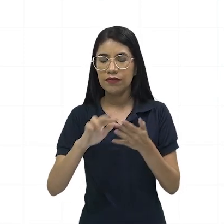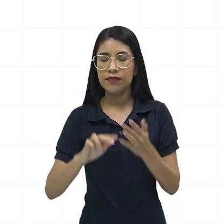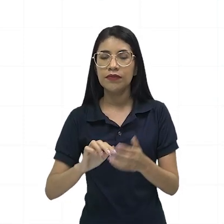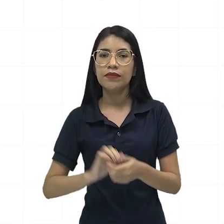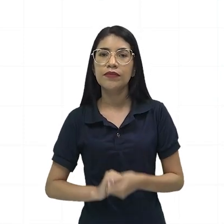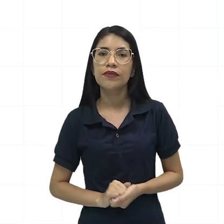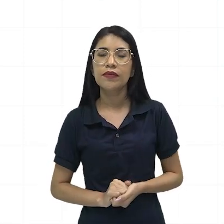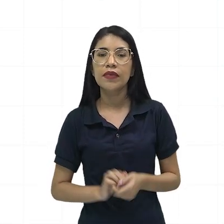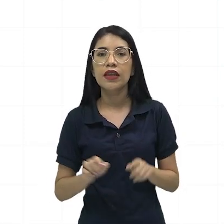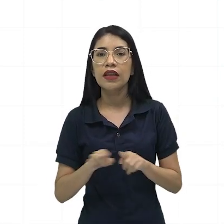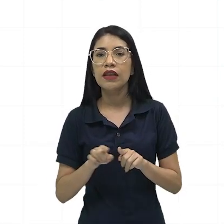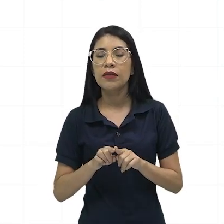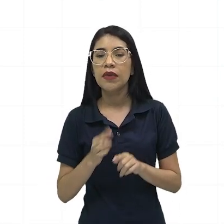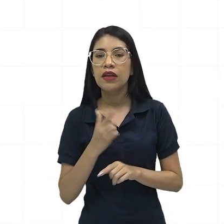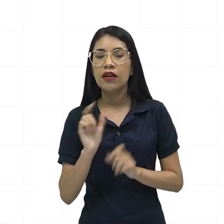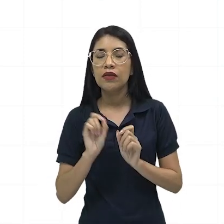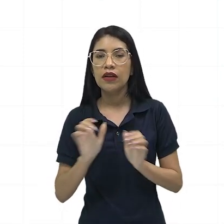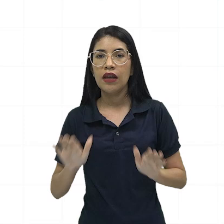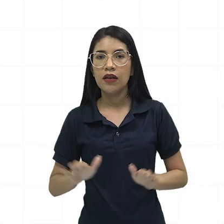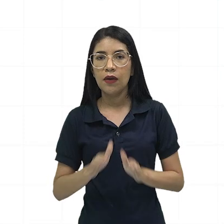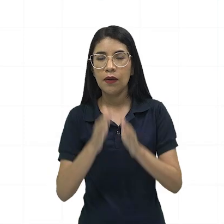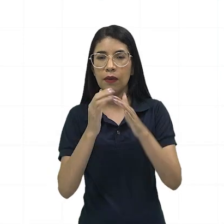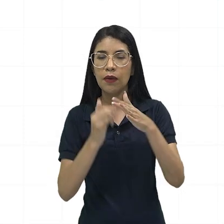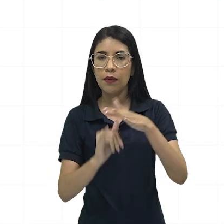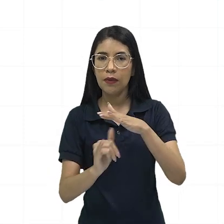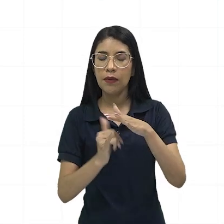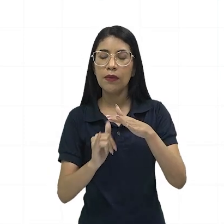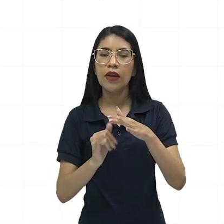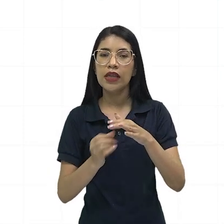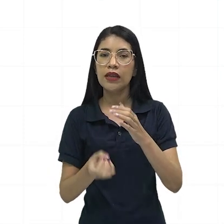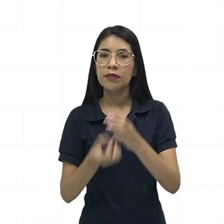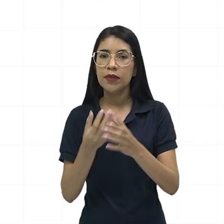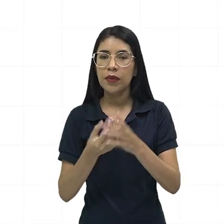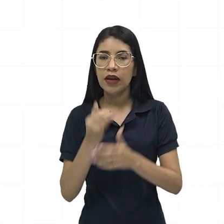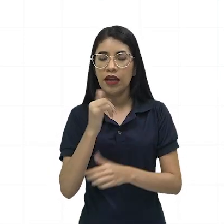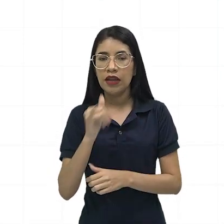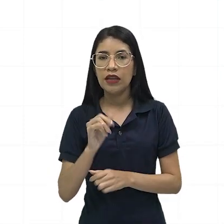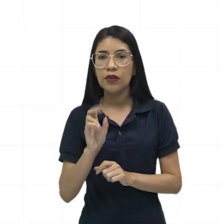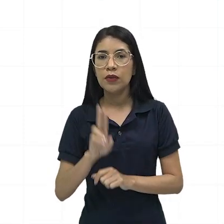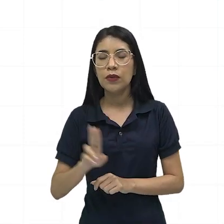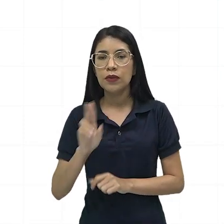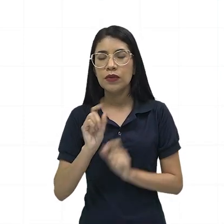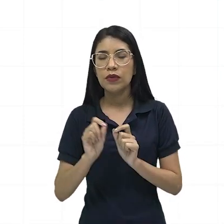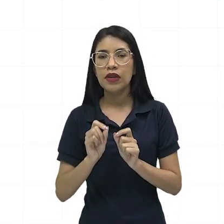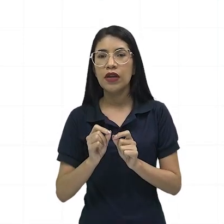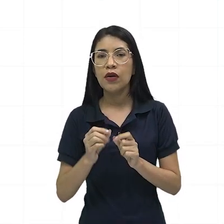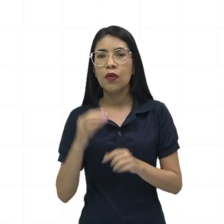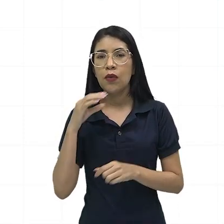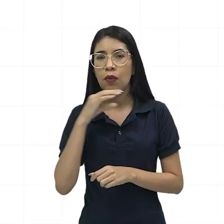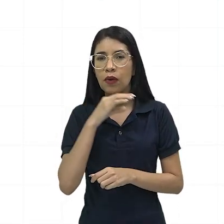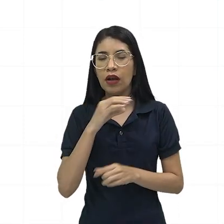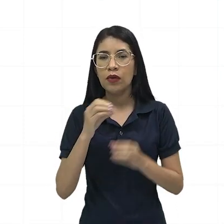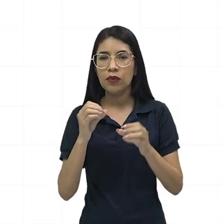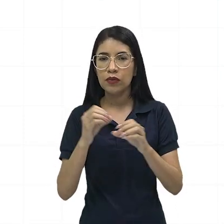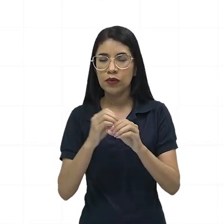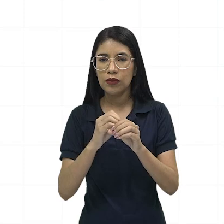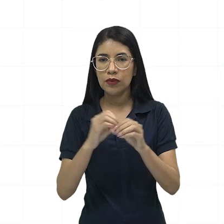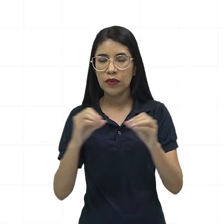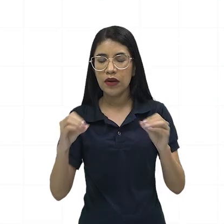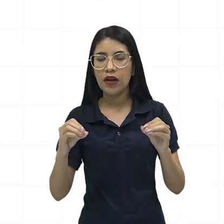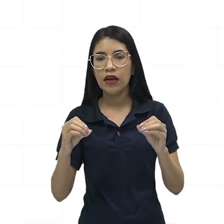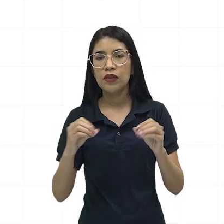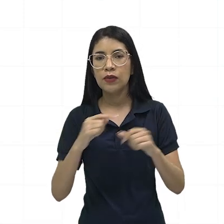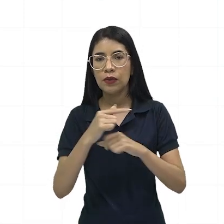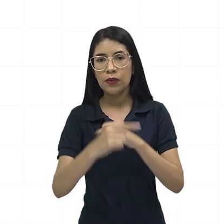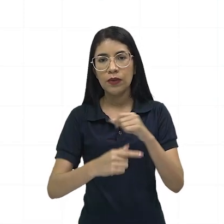E temos também as usinas nucleares, que geram energia elétrica a partir do calor liberado pela fissão de